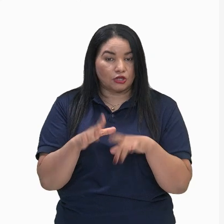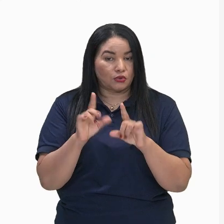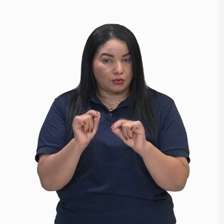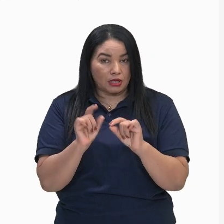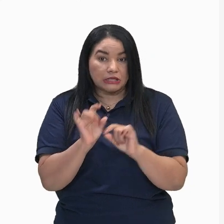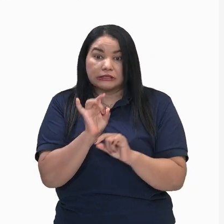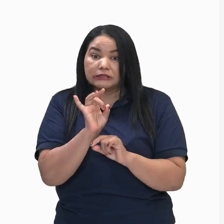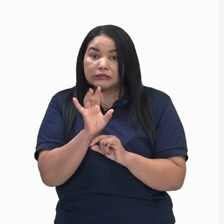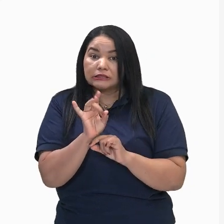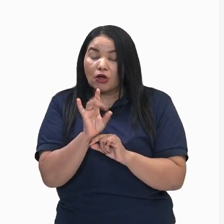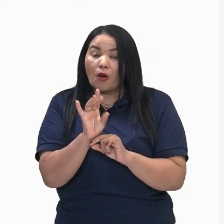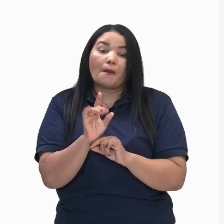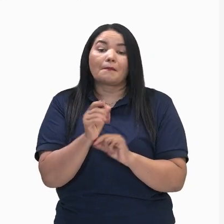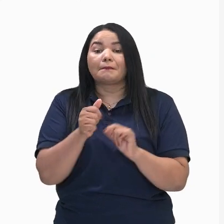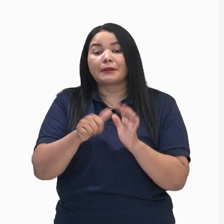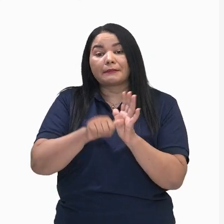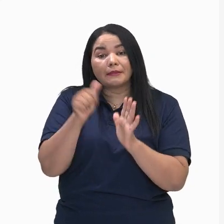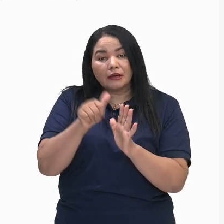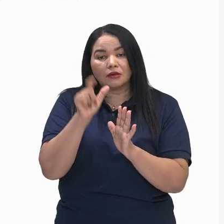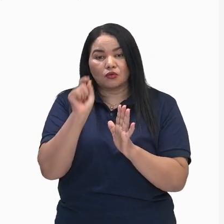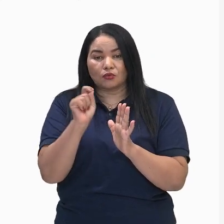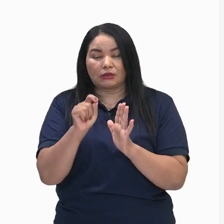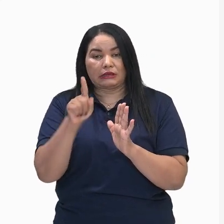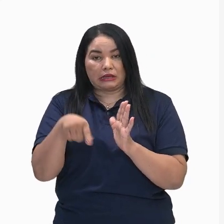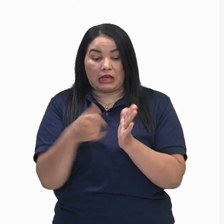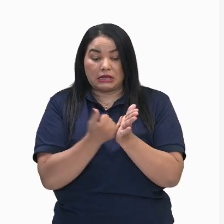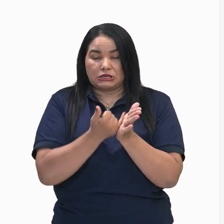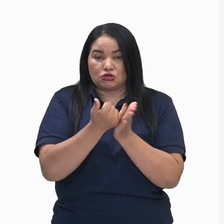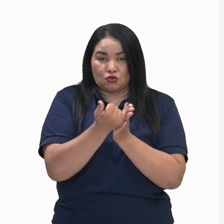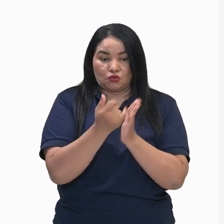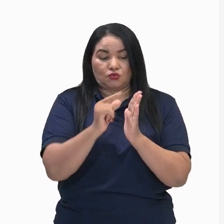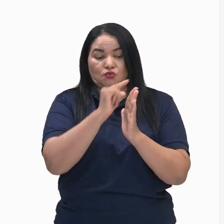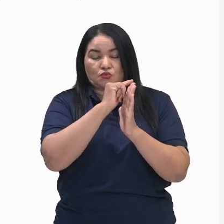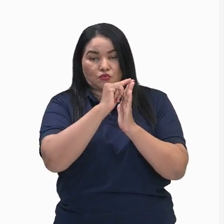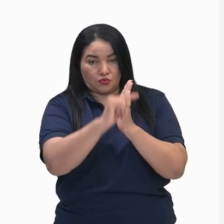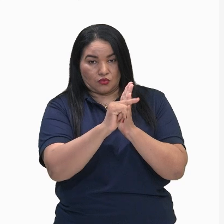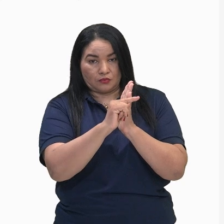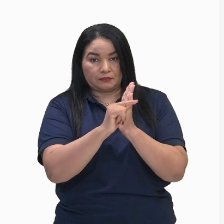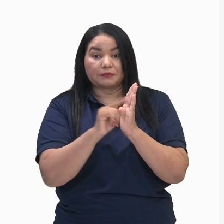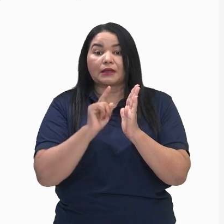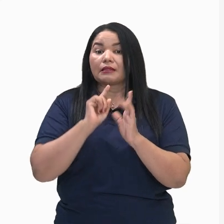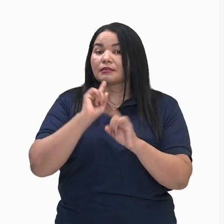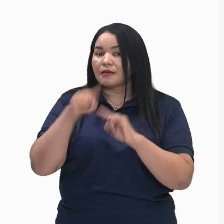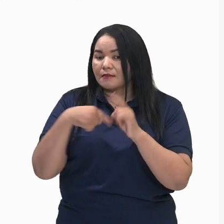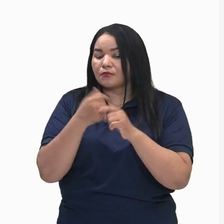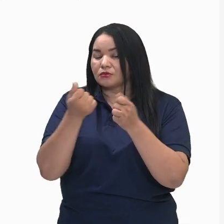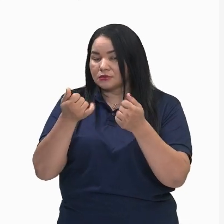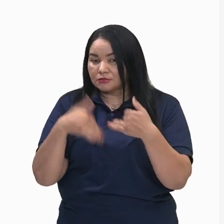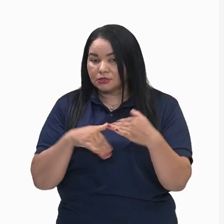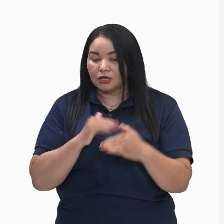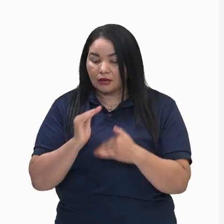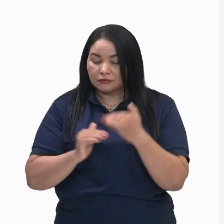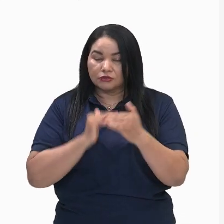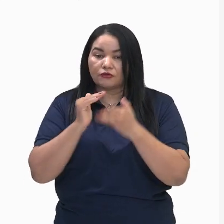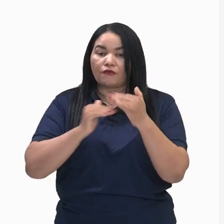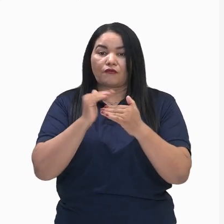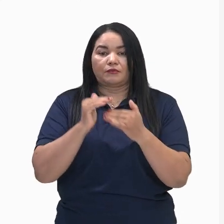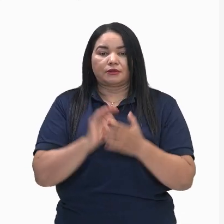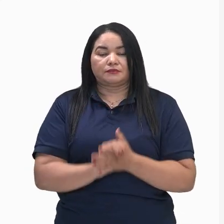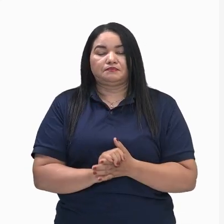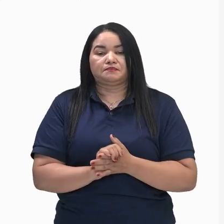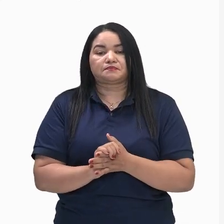a introdução, tá? Porque o desenvolvimento a gente vai falar de outra coisa. Então,